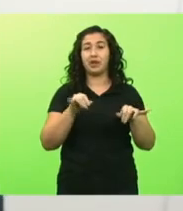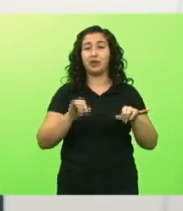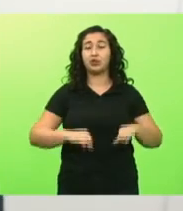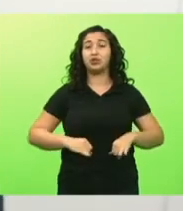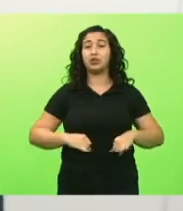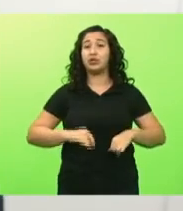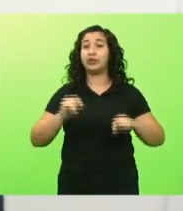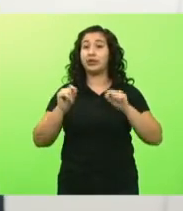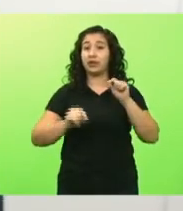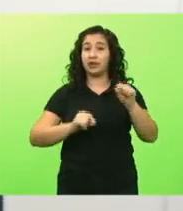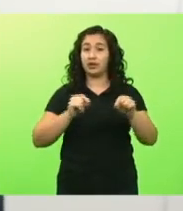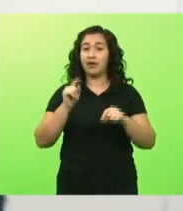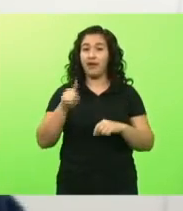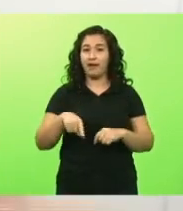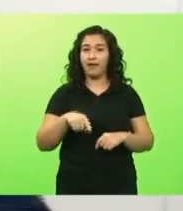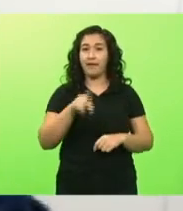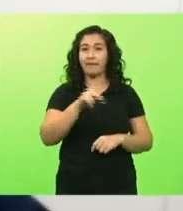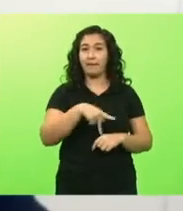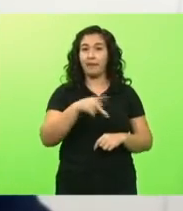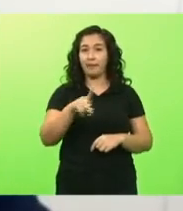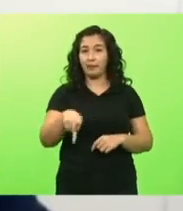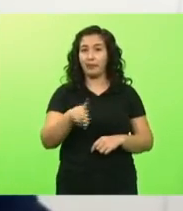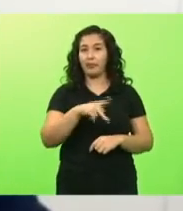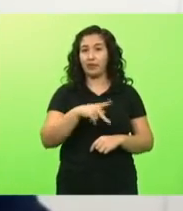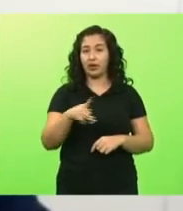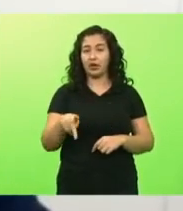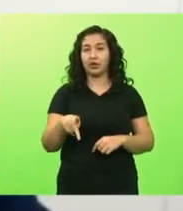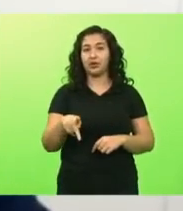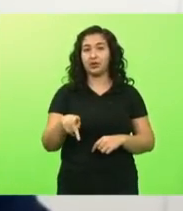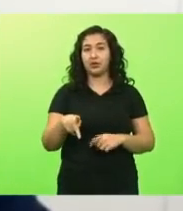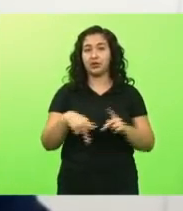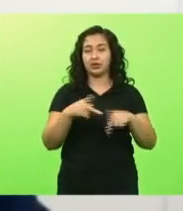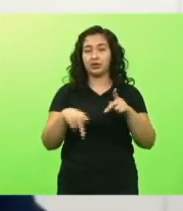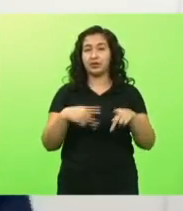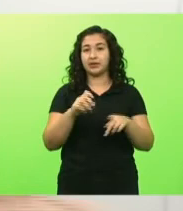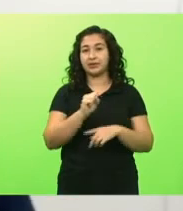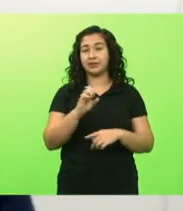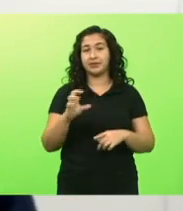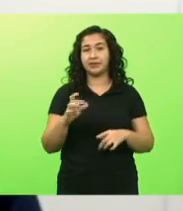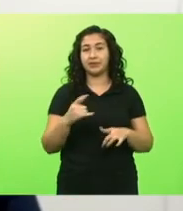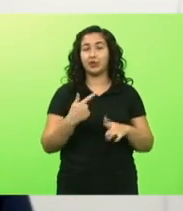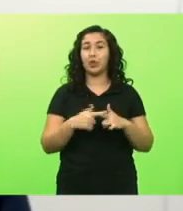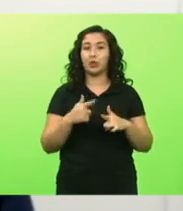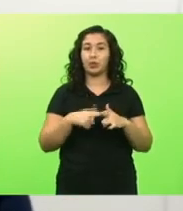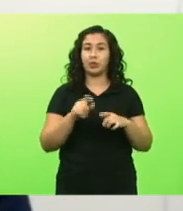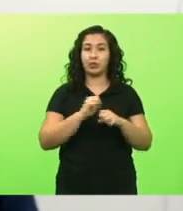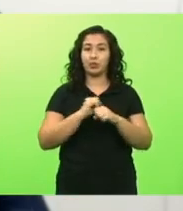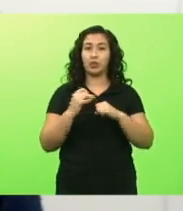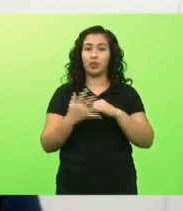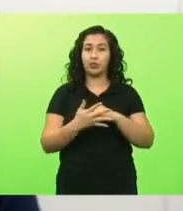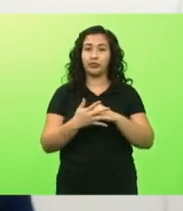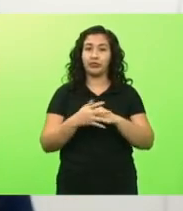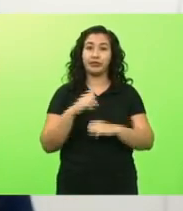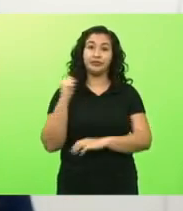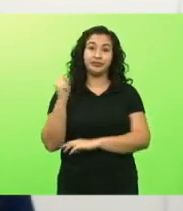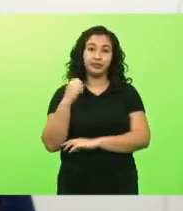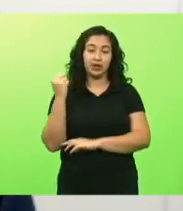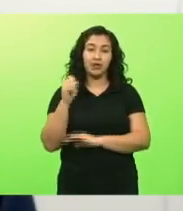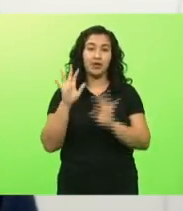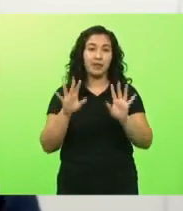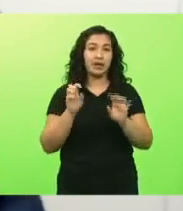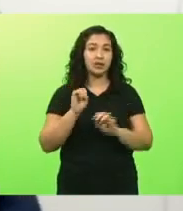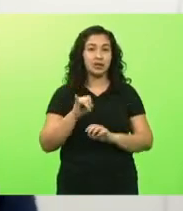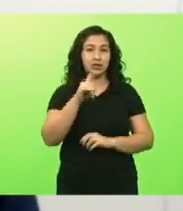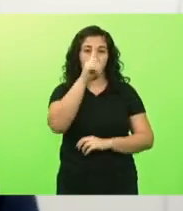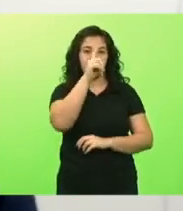Santa Catarina. O problema do Covid é grave, mas se os hospitais nossos de Santa